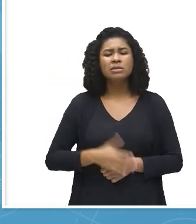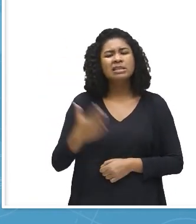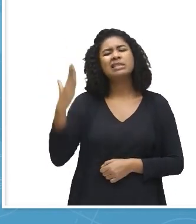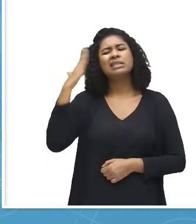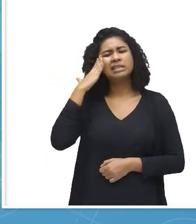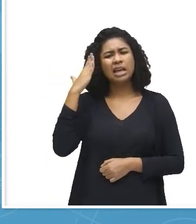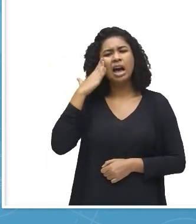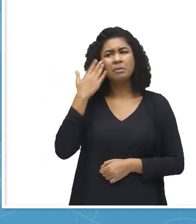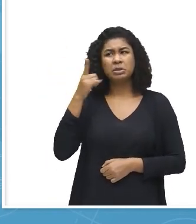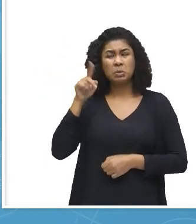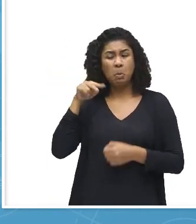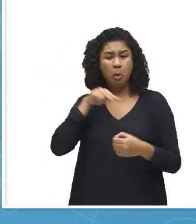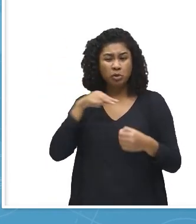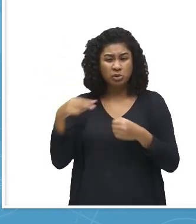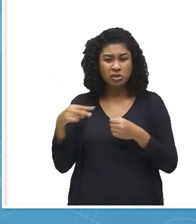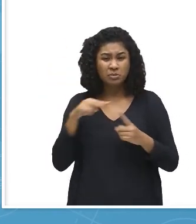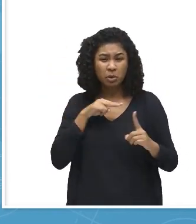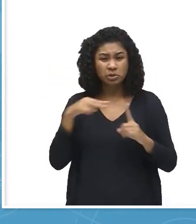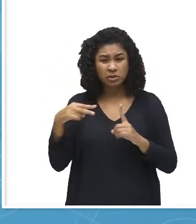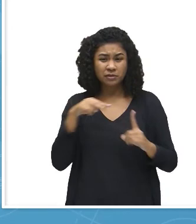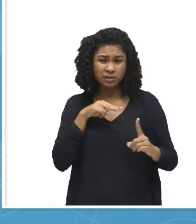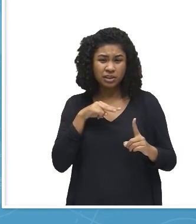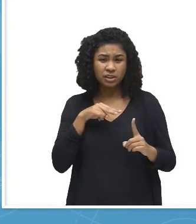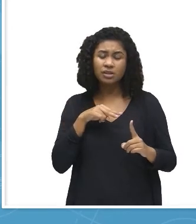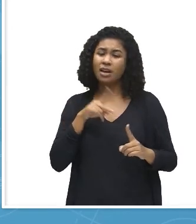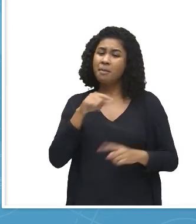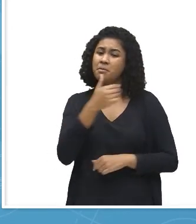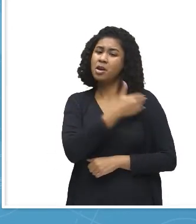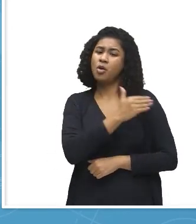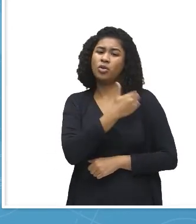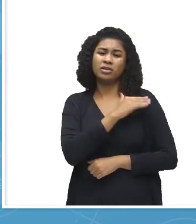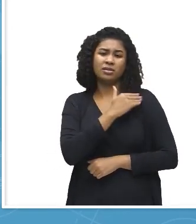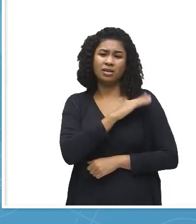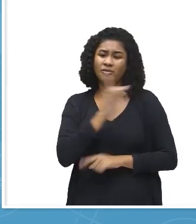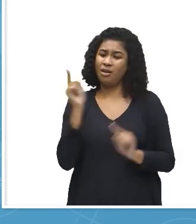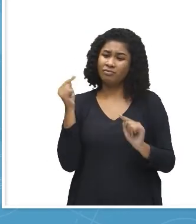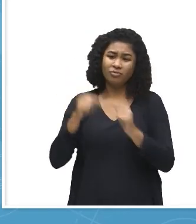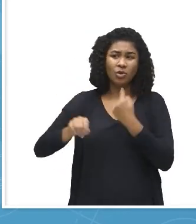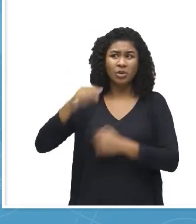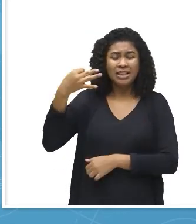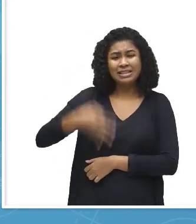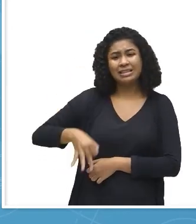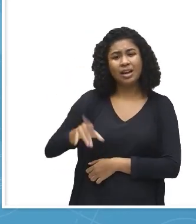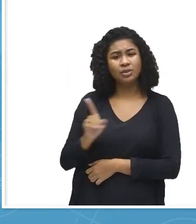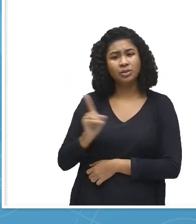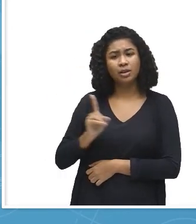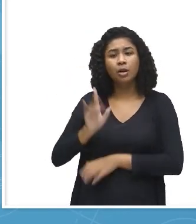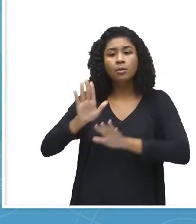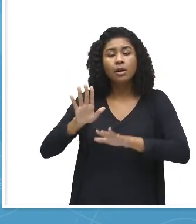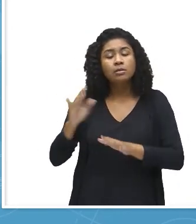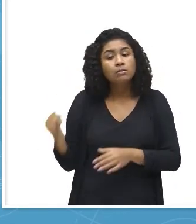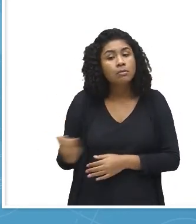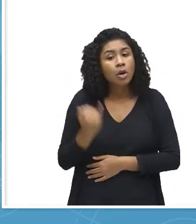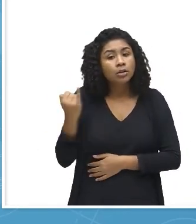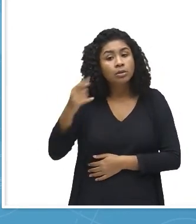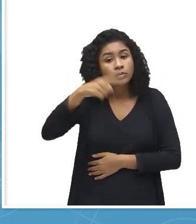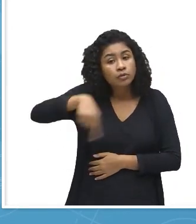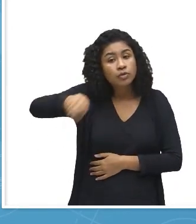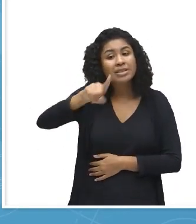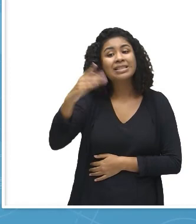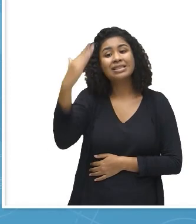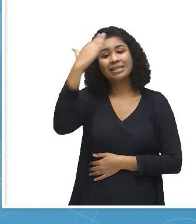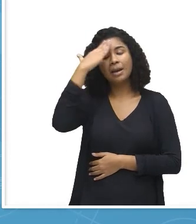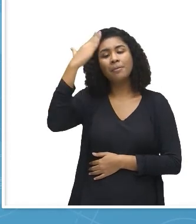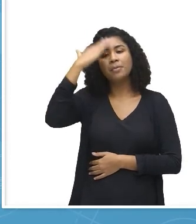e que não cabe nos dias de hoje. Mas é interessante que a gente conheça a origem do preconceito e de